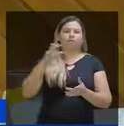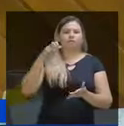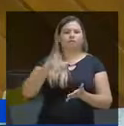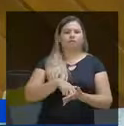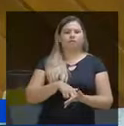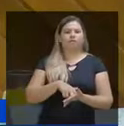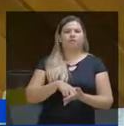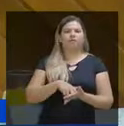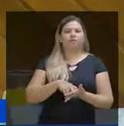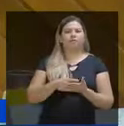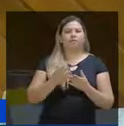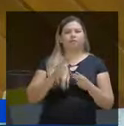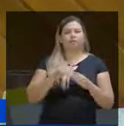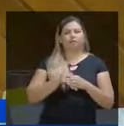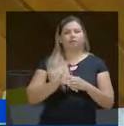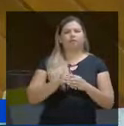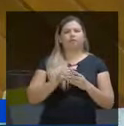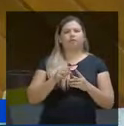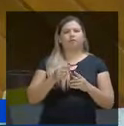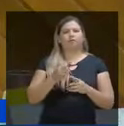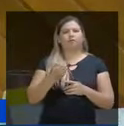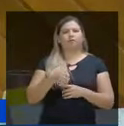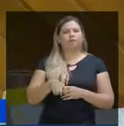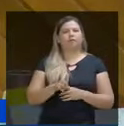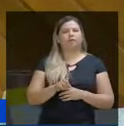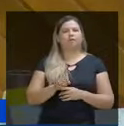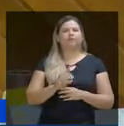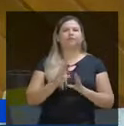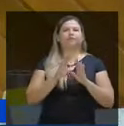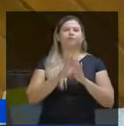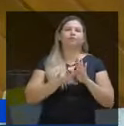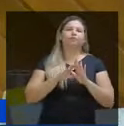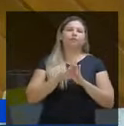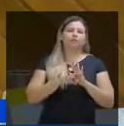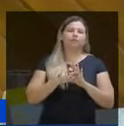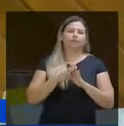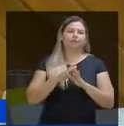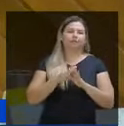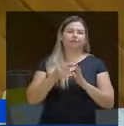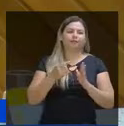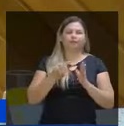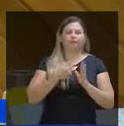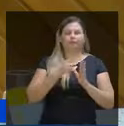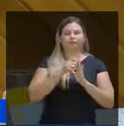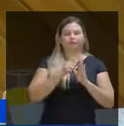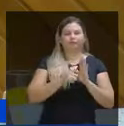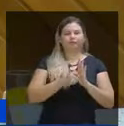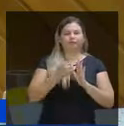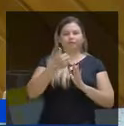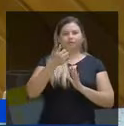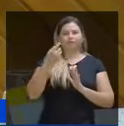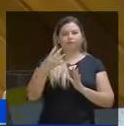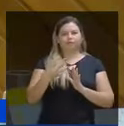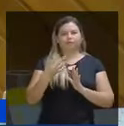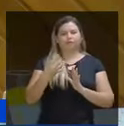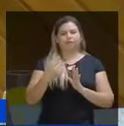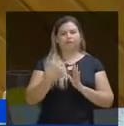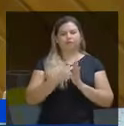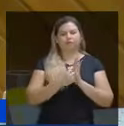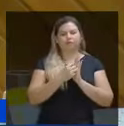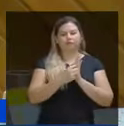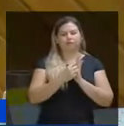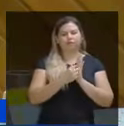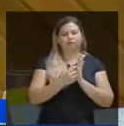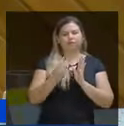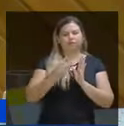eleitoral também não é empecilho para tanto. A própria Constituição, no seu artigo 14, parágrafo 3º, incisos 2 e